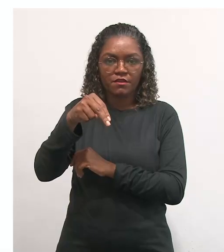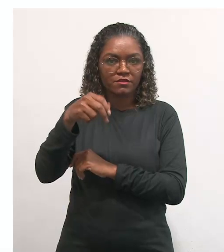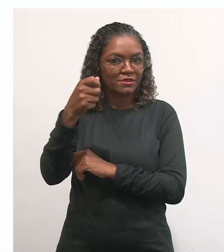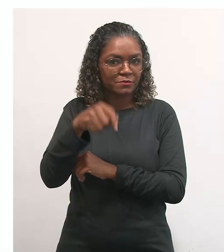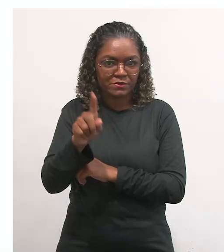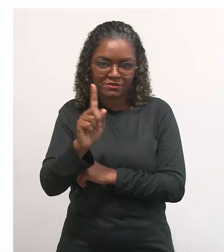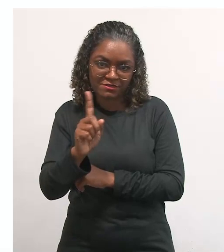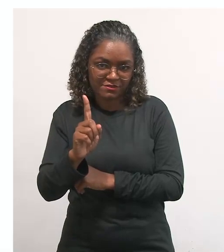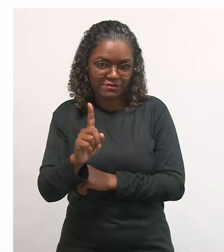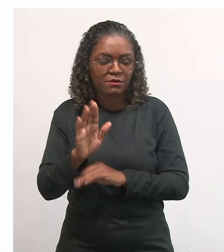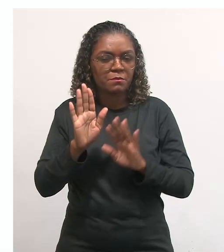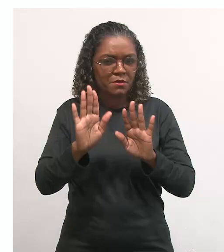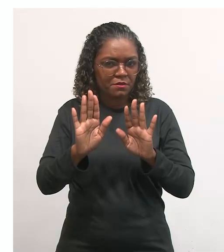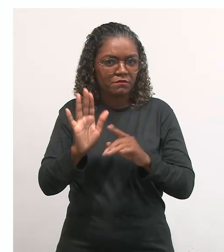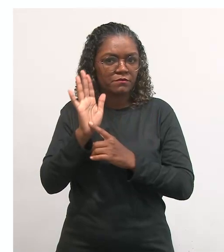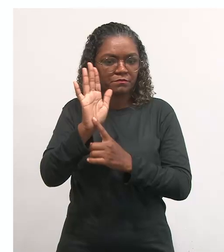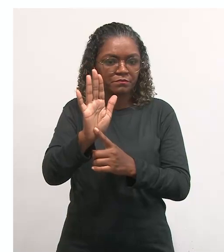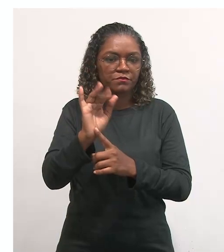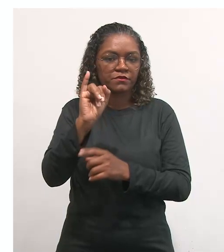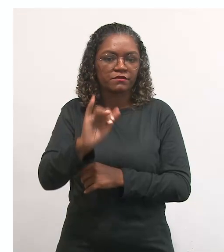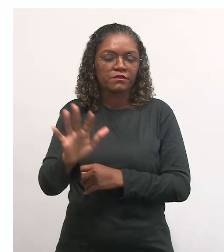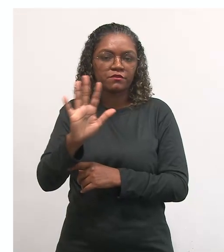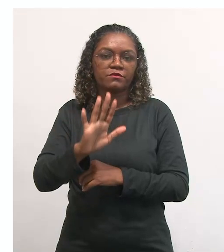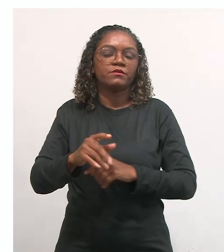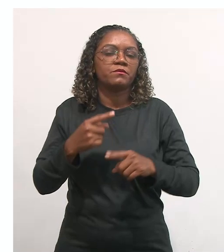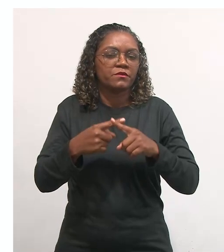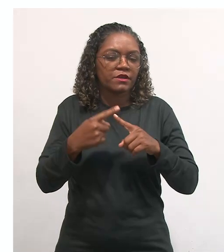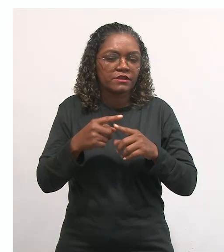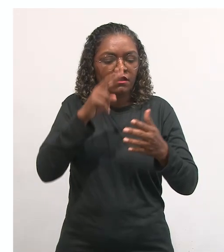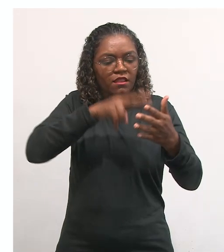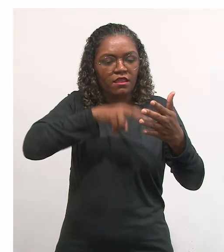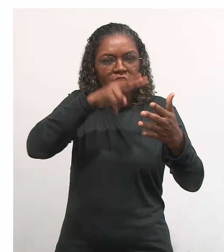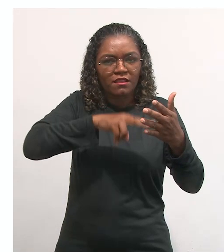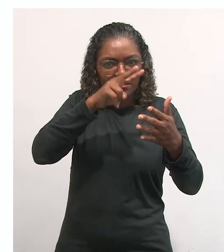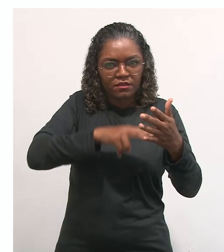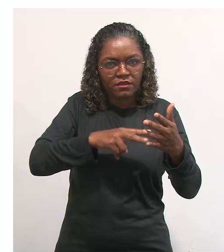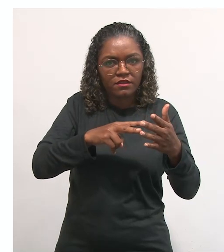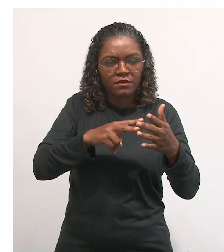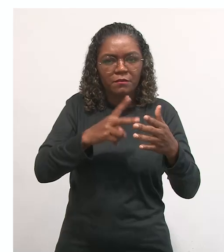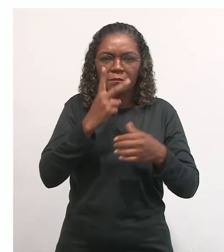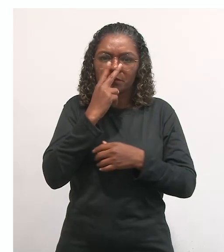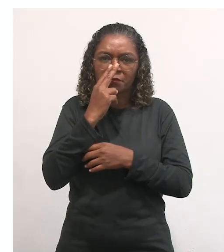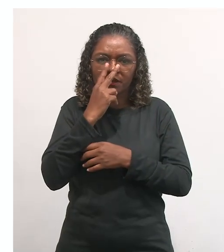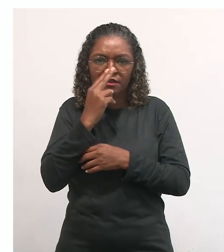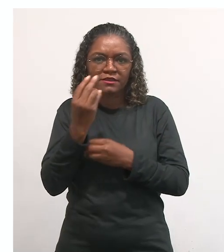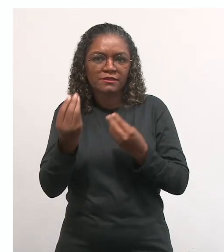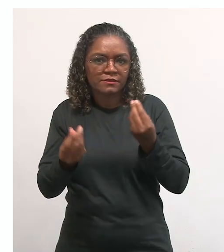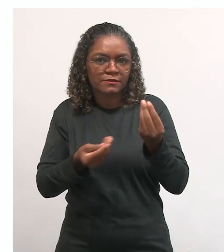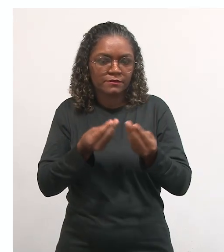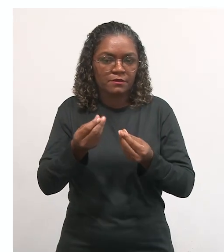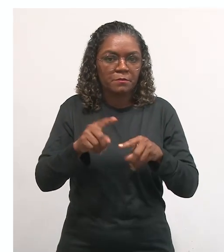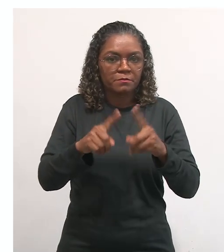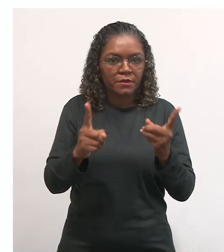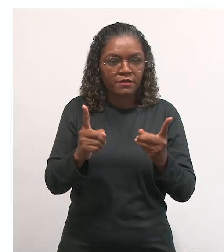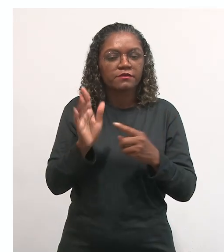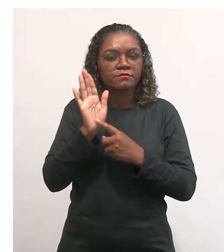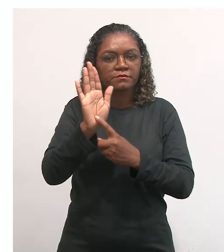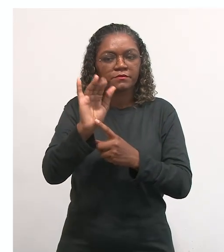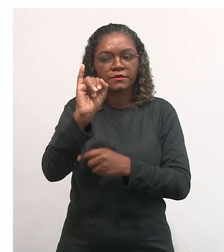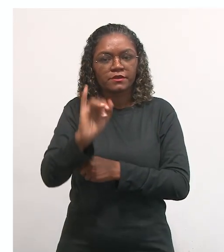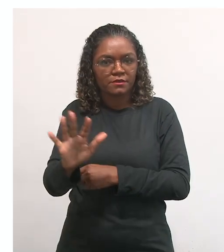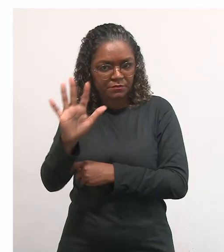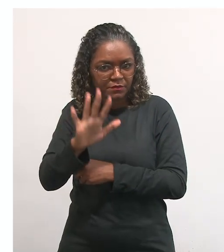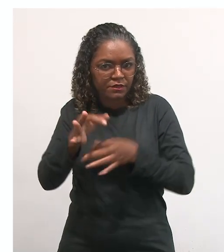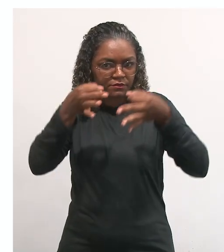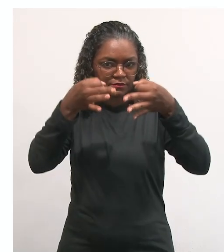direita vou mostrar já já na figura para vocês porque só lendo assim fica não fica muito didático né mas já já vocês